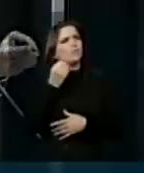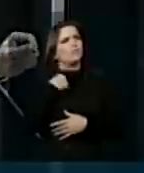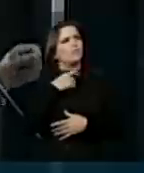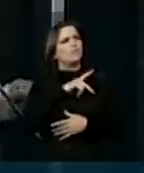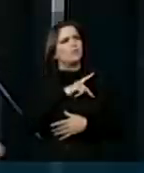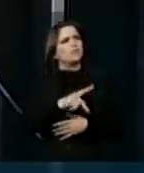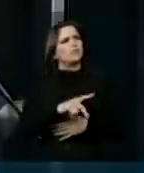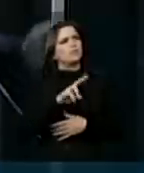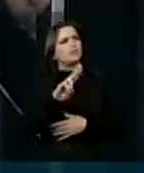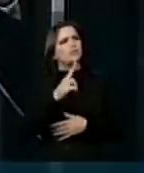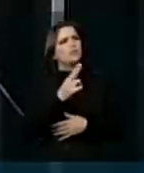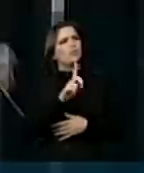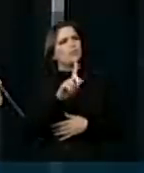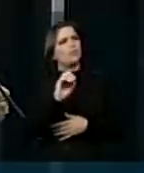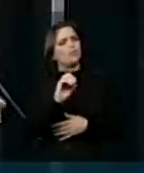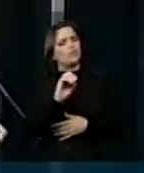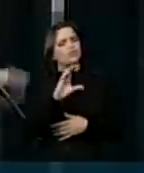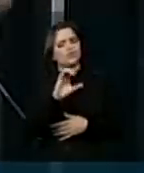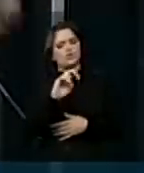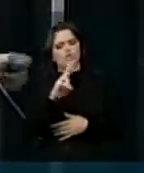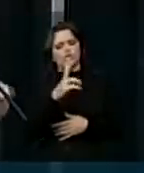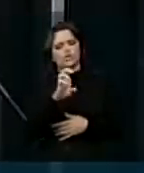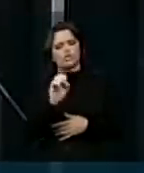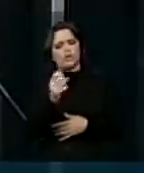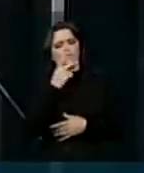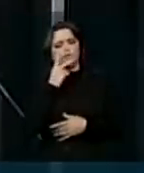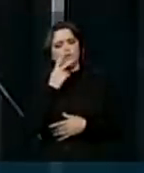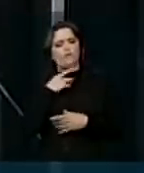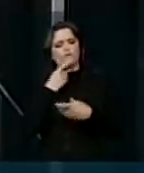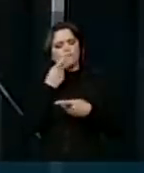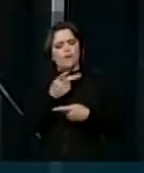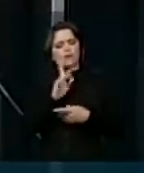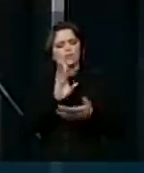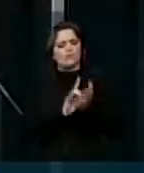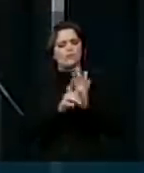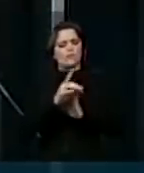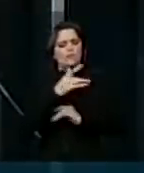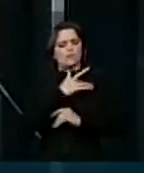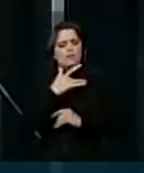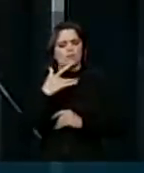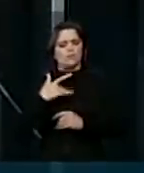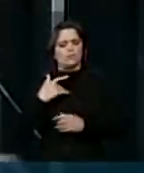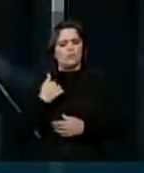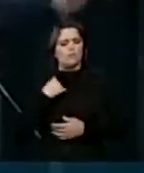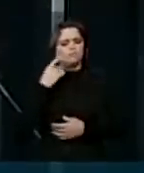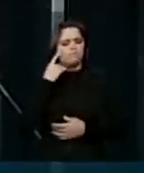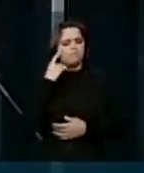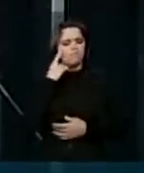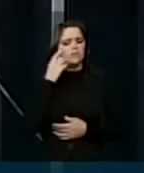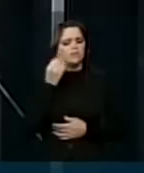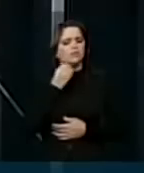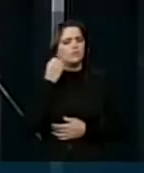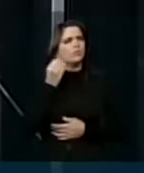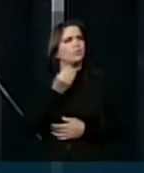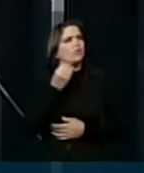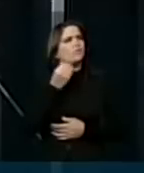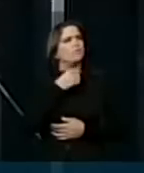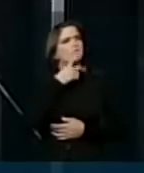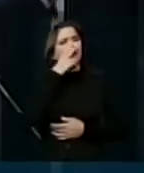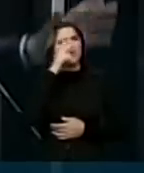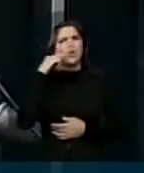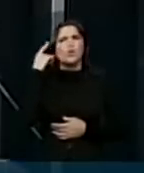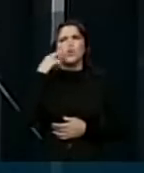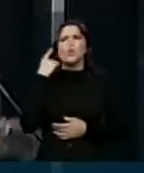do presidente Hugo Chávez, a quem eu desejo saúde e restabelecimento. Fiquei pensando numa loucura,